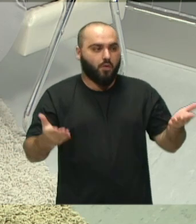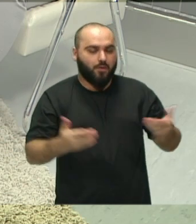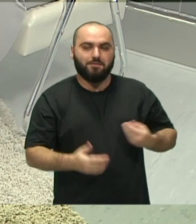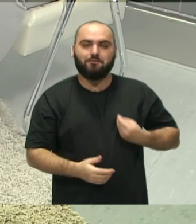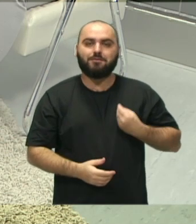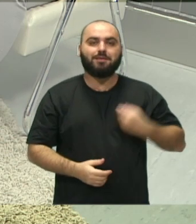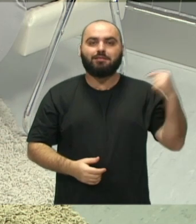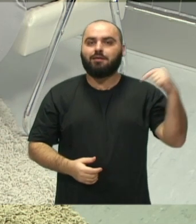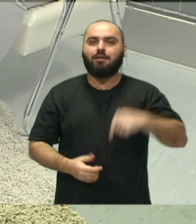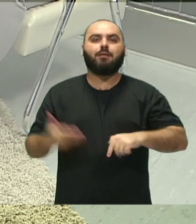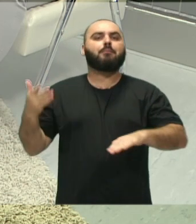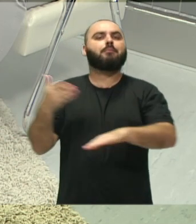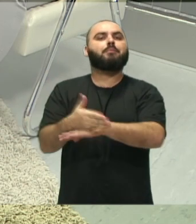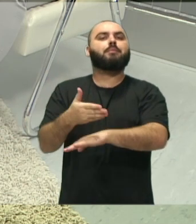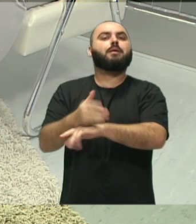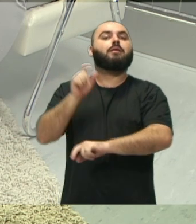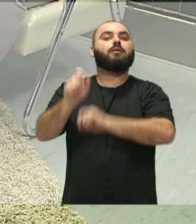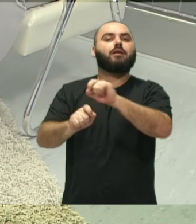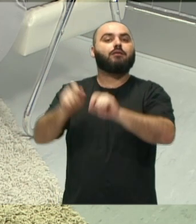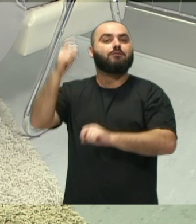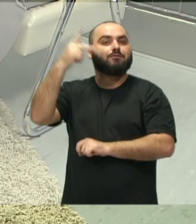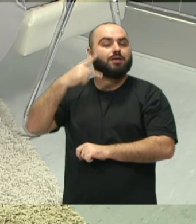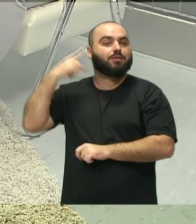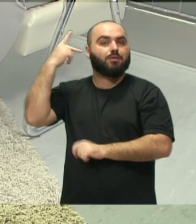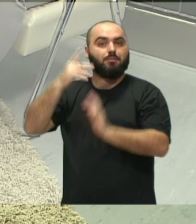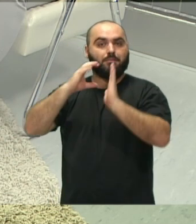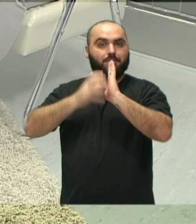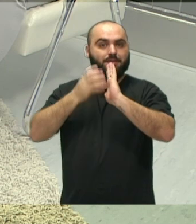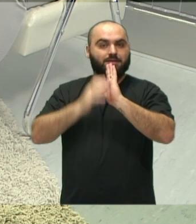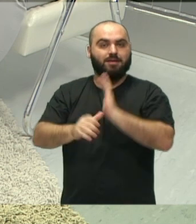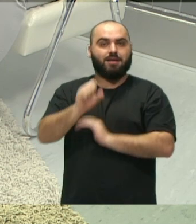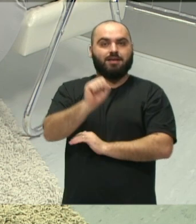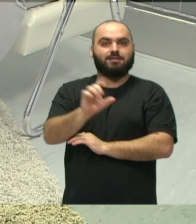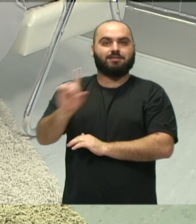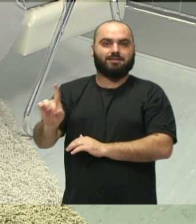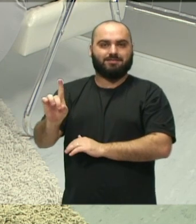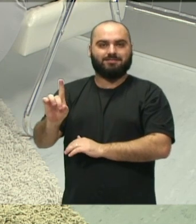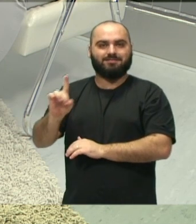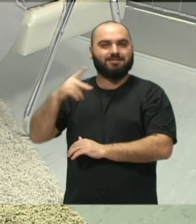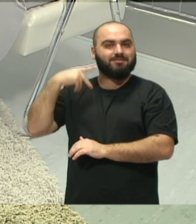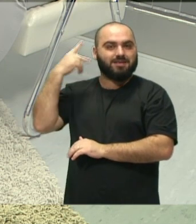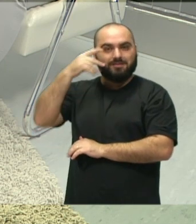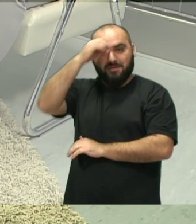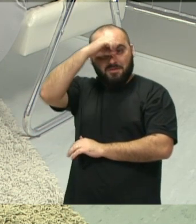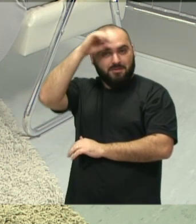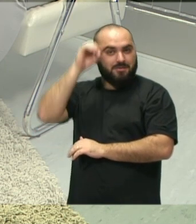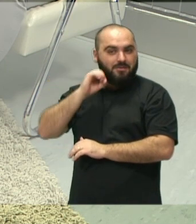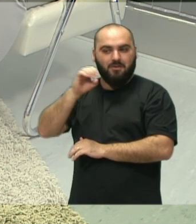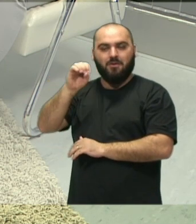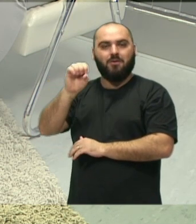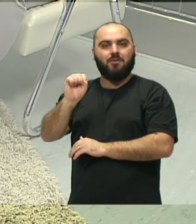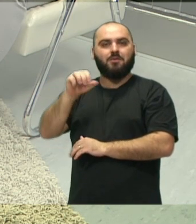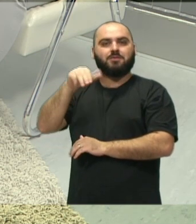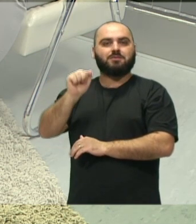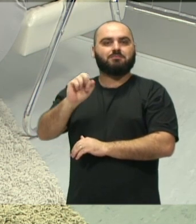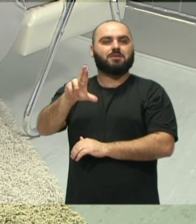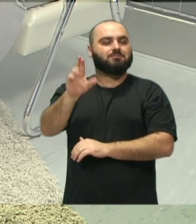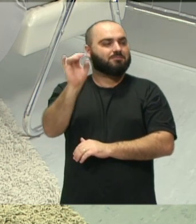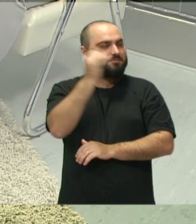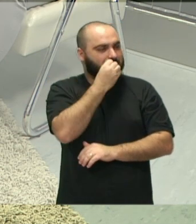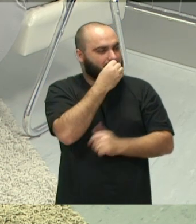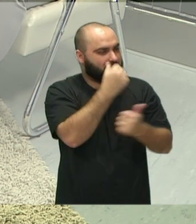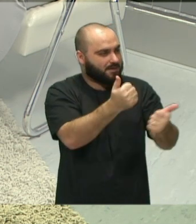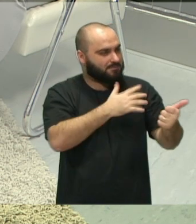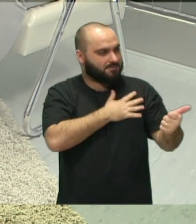participa conosco o vereador do Solidariedade, Osmar Teixeira. Olá, vereador, prazer recebê-lo novamente aqui no